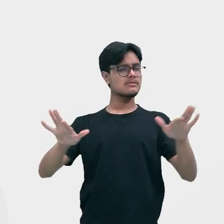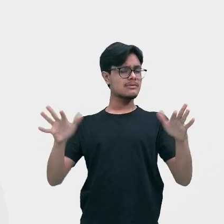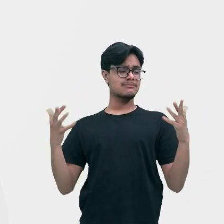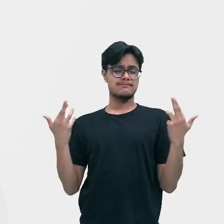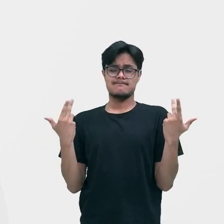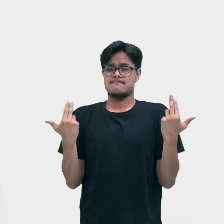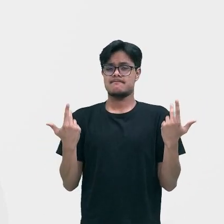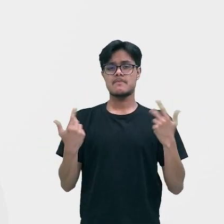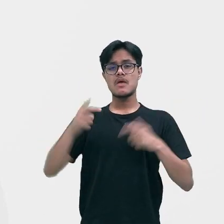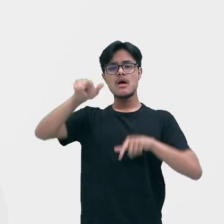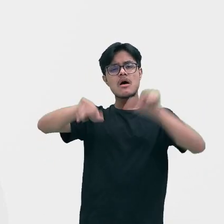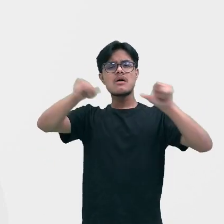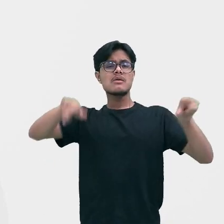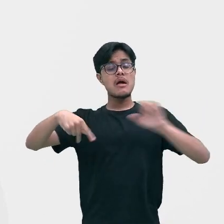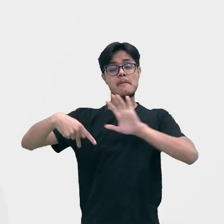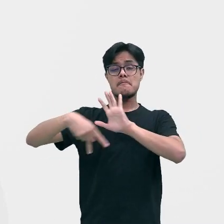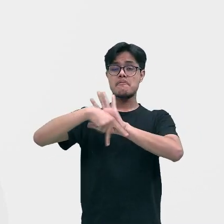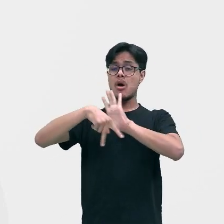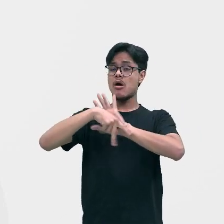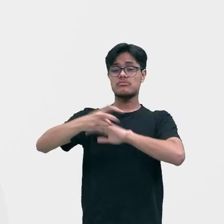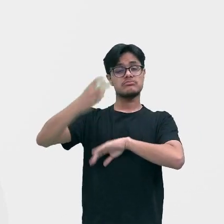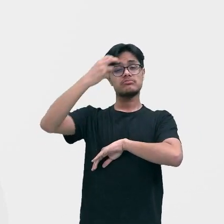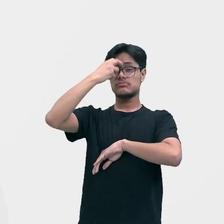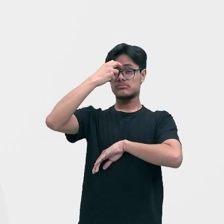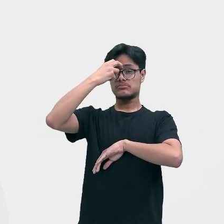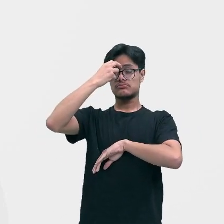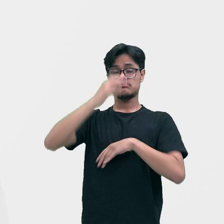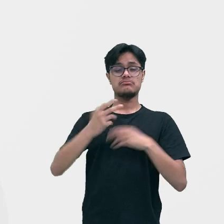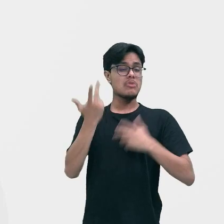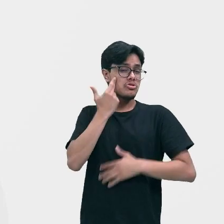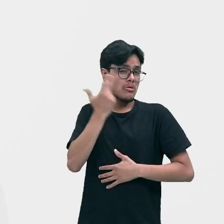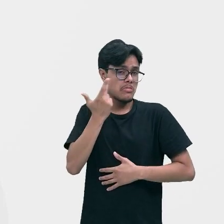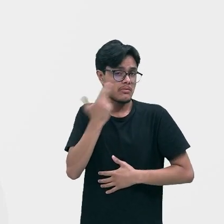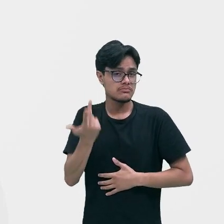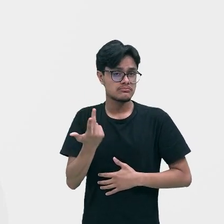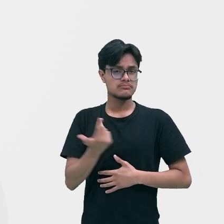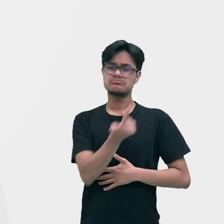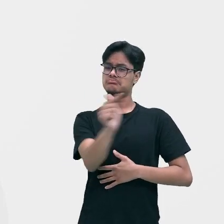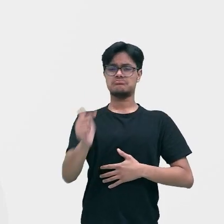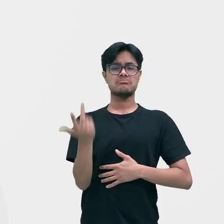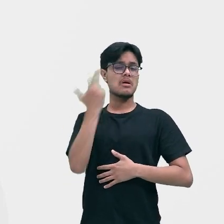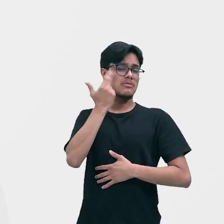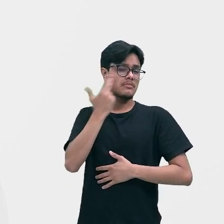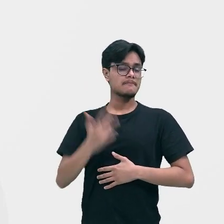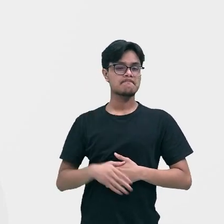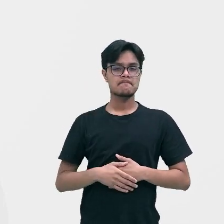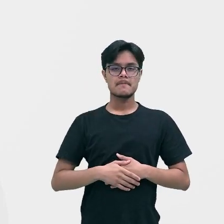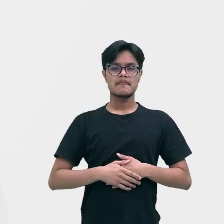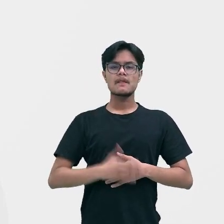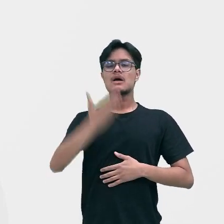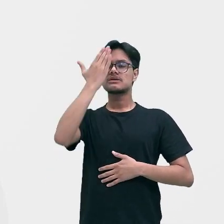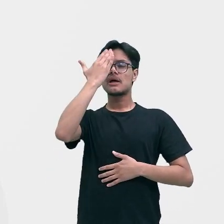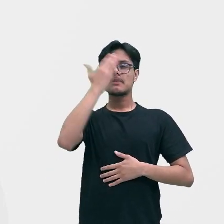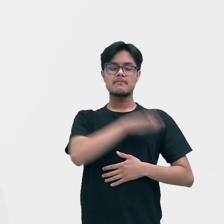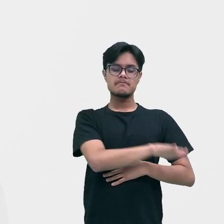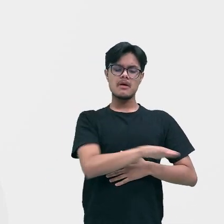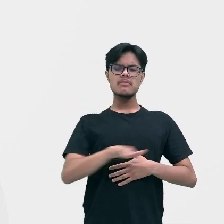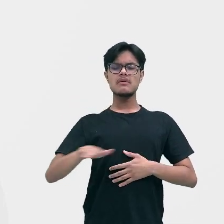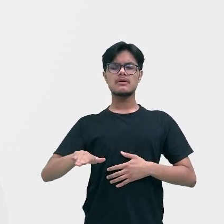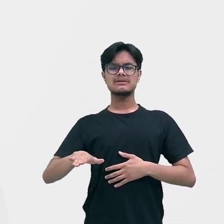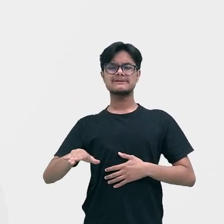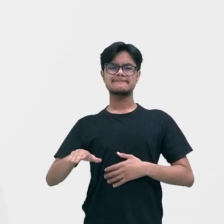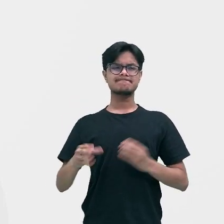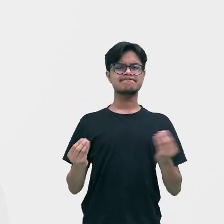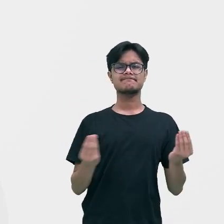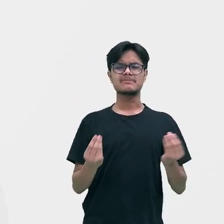elas são pessoas pertencentes a essas culturas. A gente sabe que o momento da infância, ele é um momento um pouco